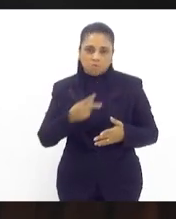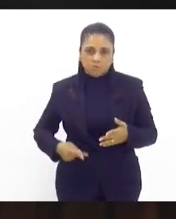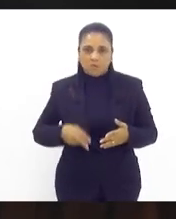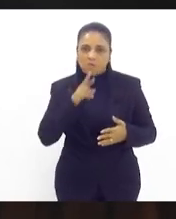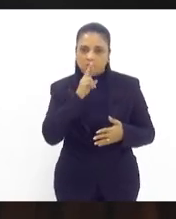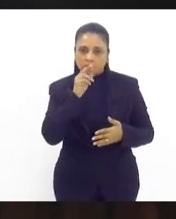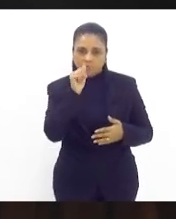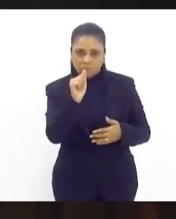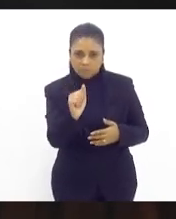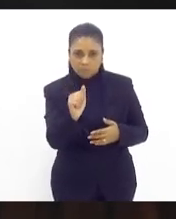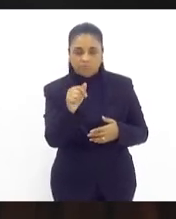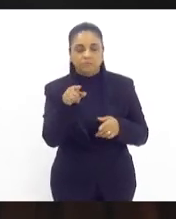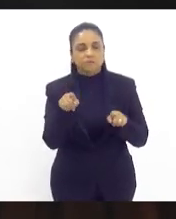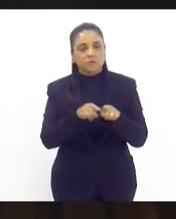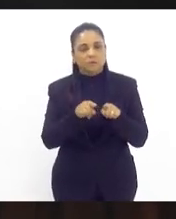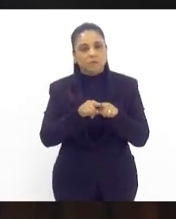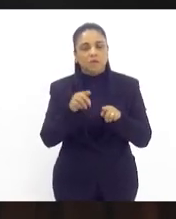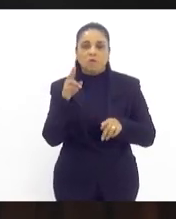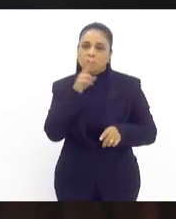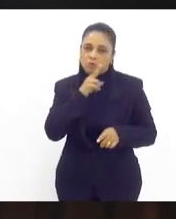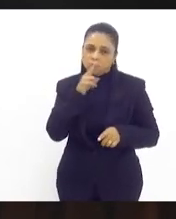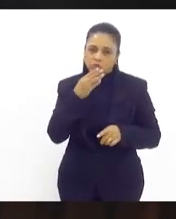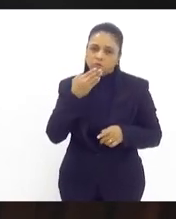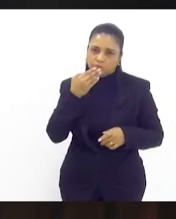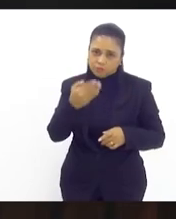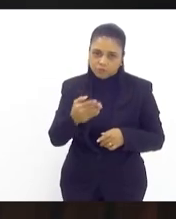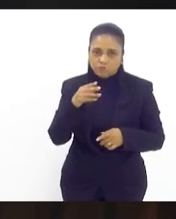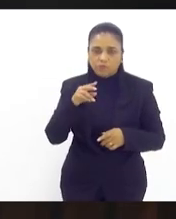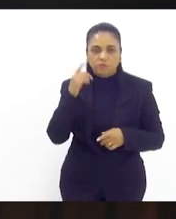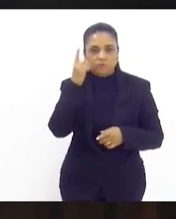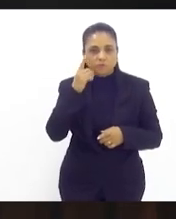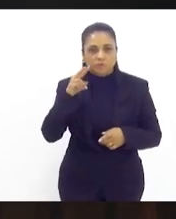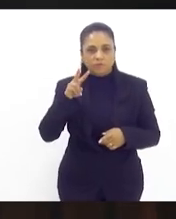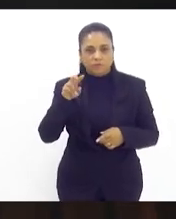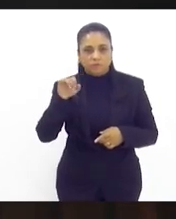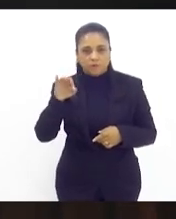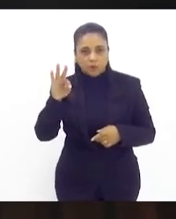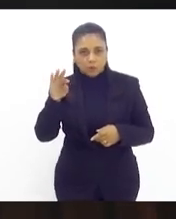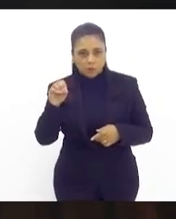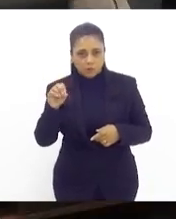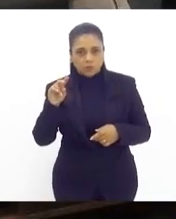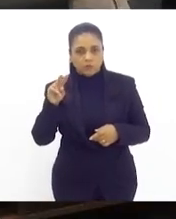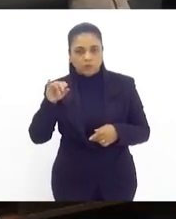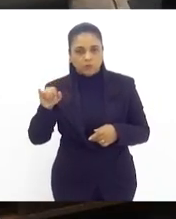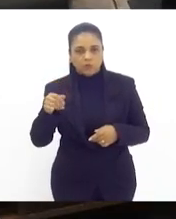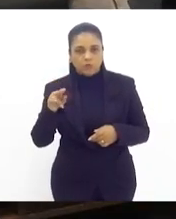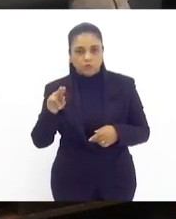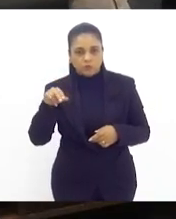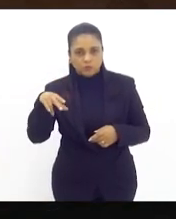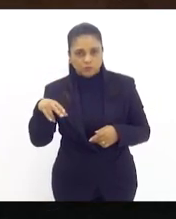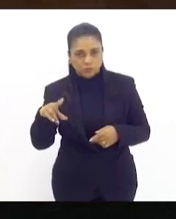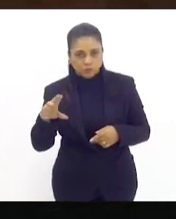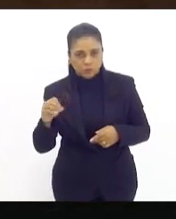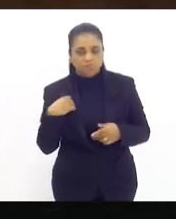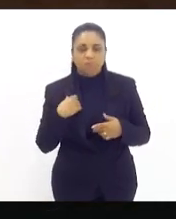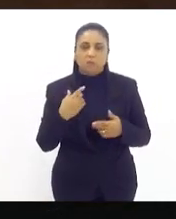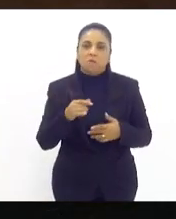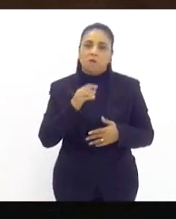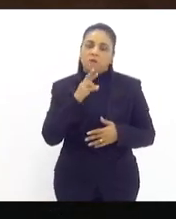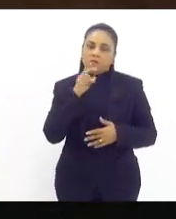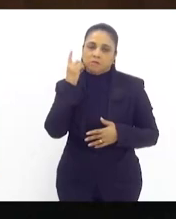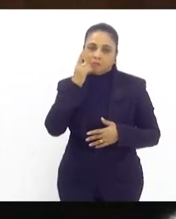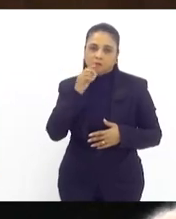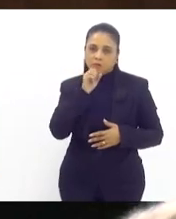hoje mais integrante através do diretor pediu de urgência Deputado Victor Júnior Deputado Rodrigo Amorim primeiro parabenizar o deputado